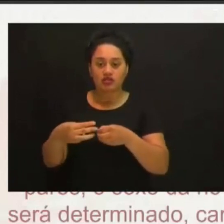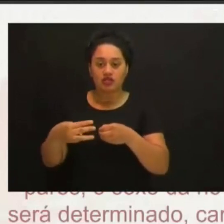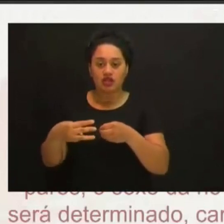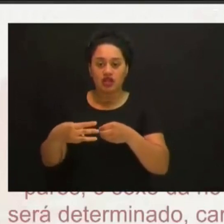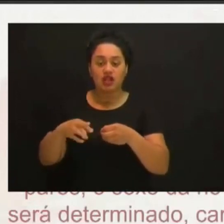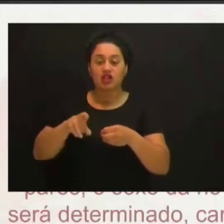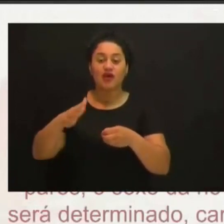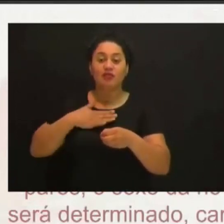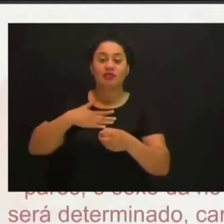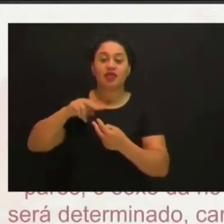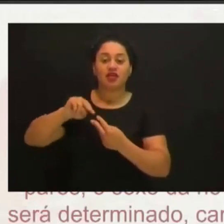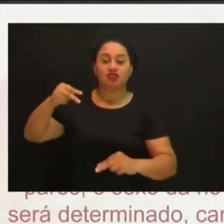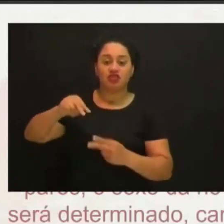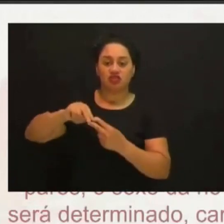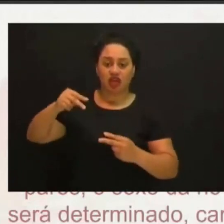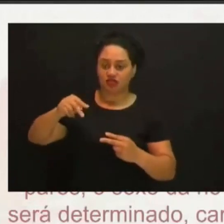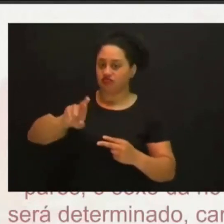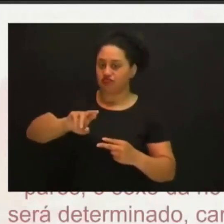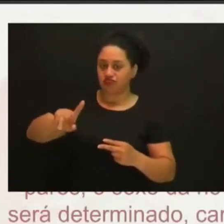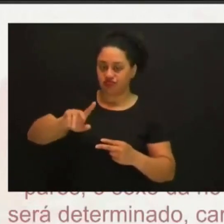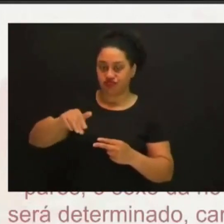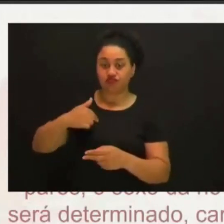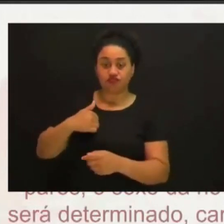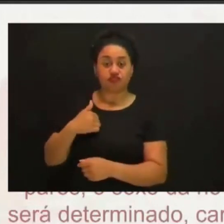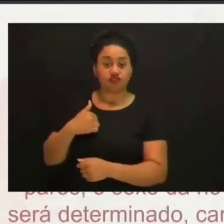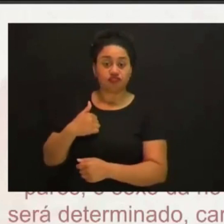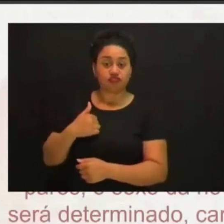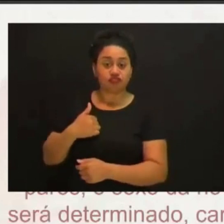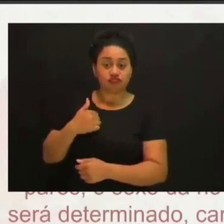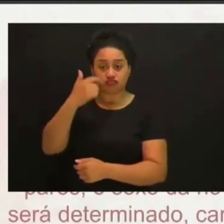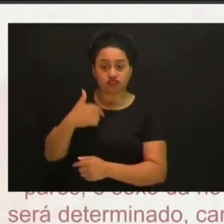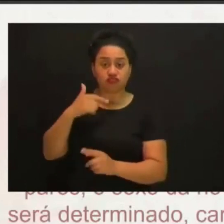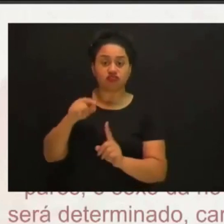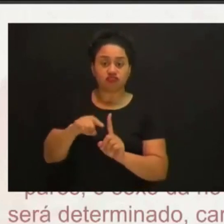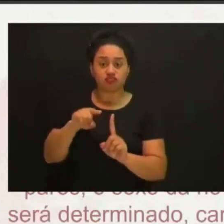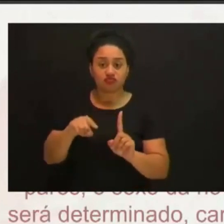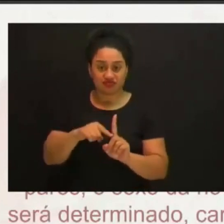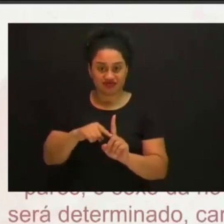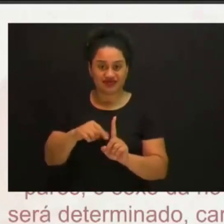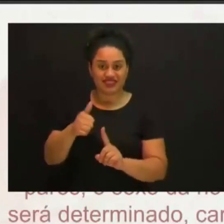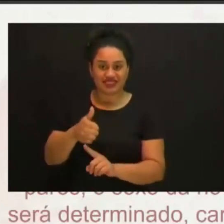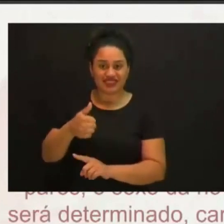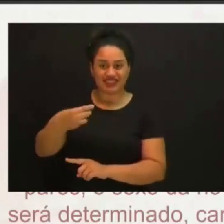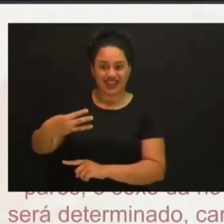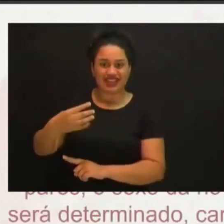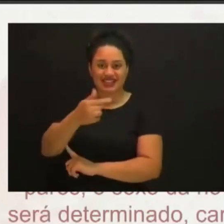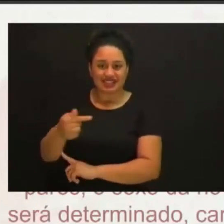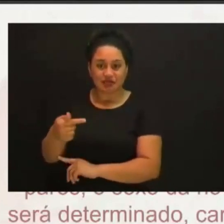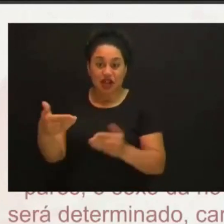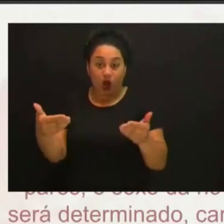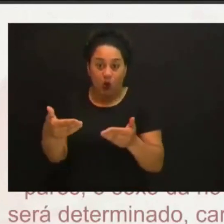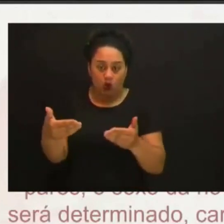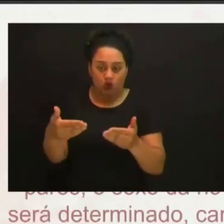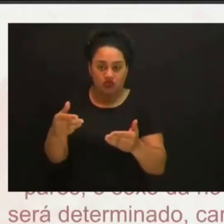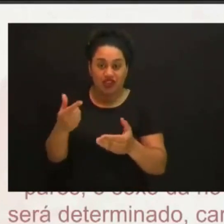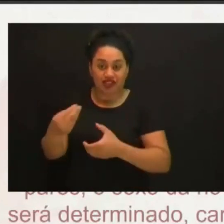genética. Eu sou uma gestante de 13 semanas no dia de hoje. Dentro de mim existe